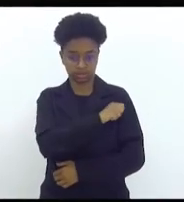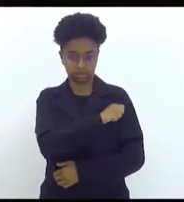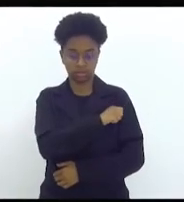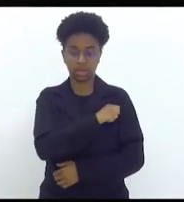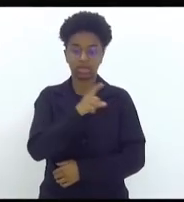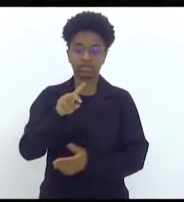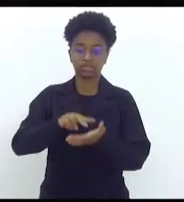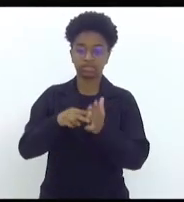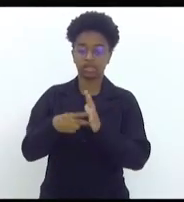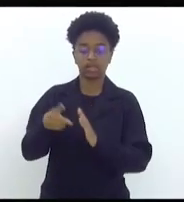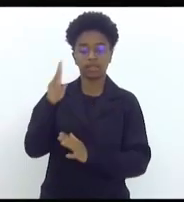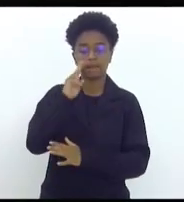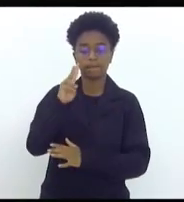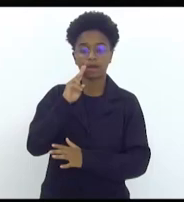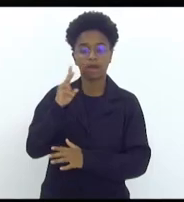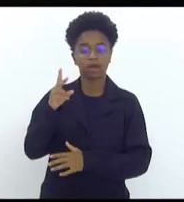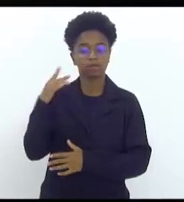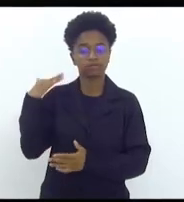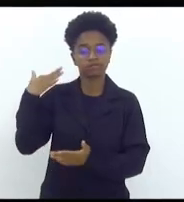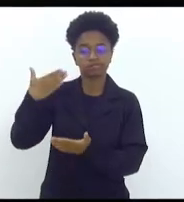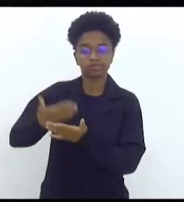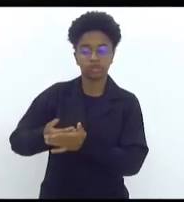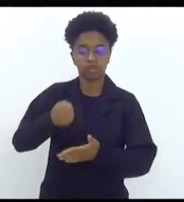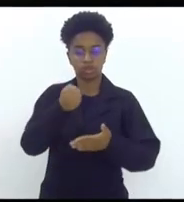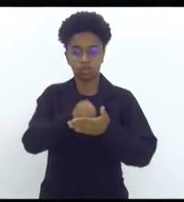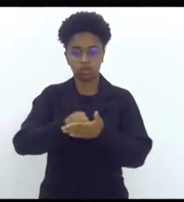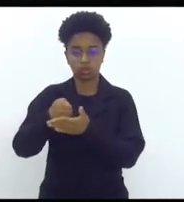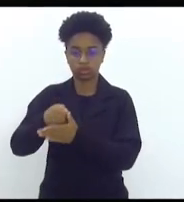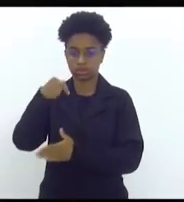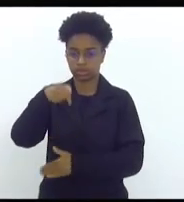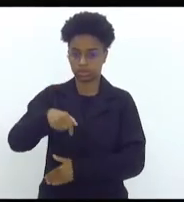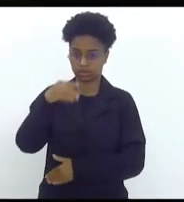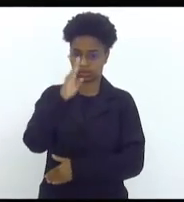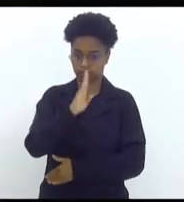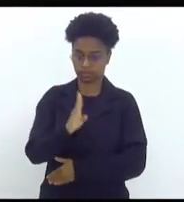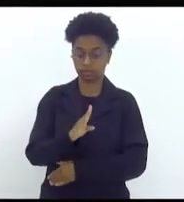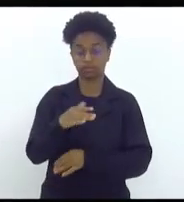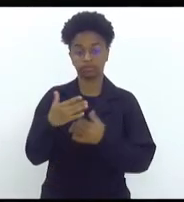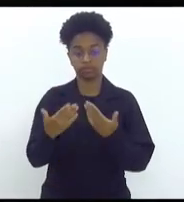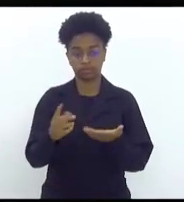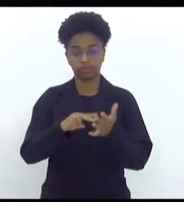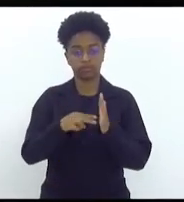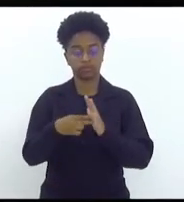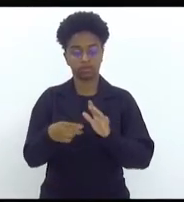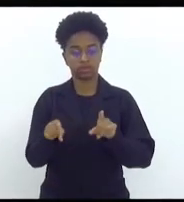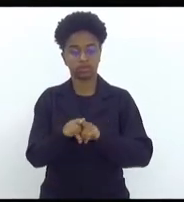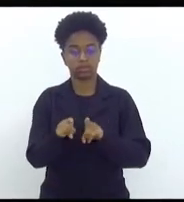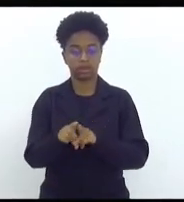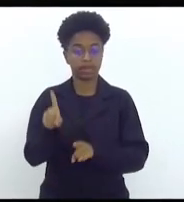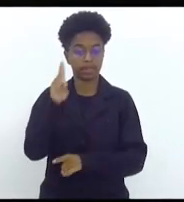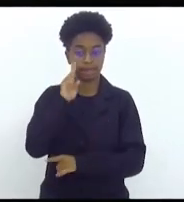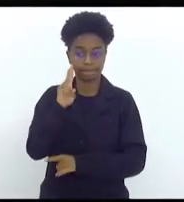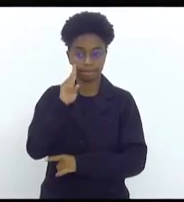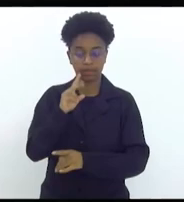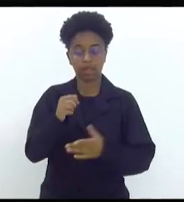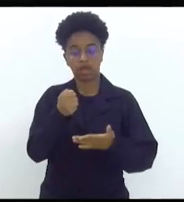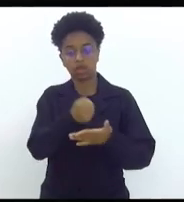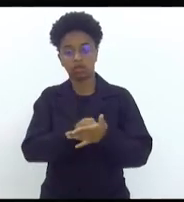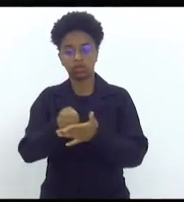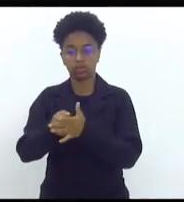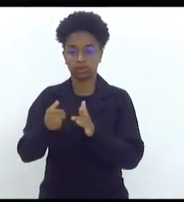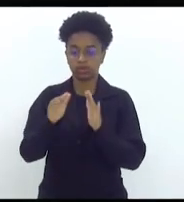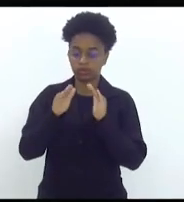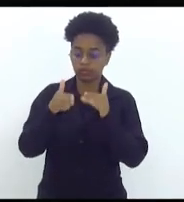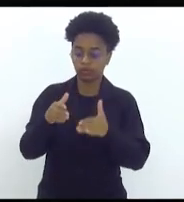remomorar a história de luta do nosso próprio país em alguma medida é rememorar também a luta pela democracia